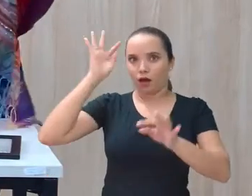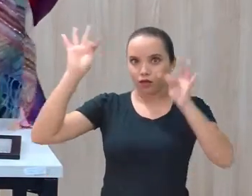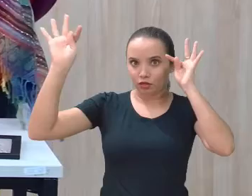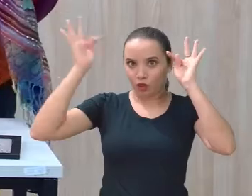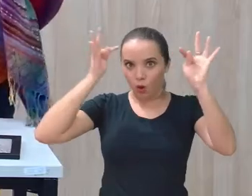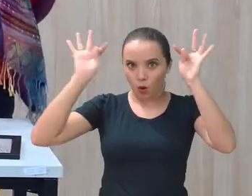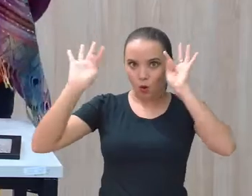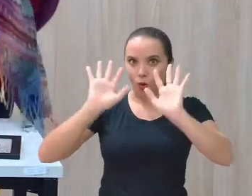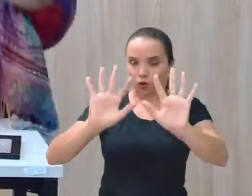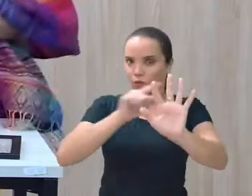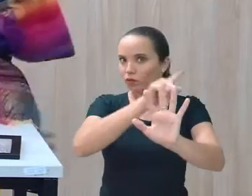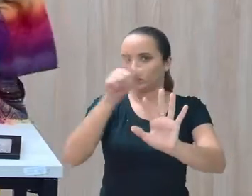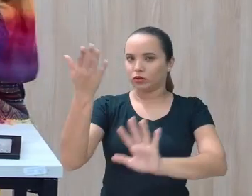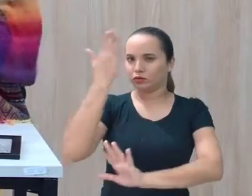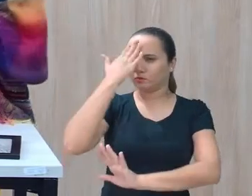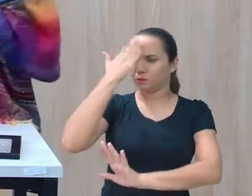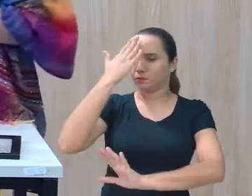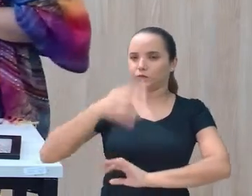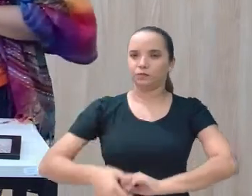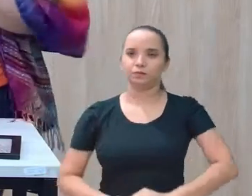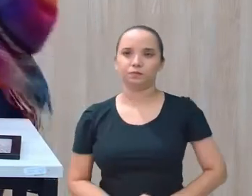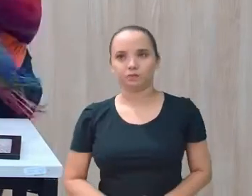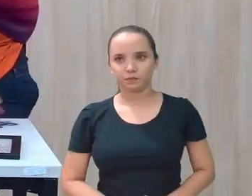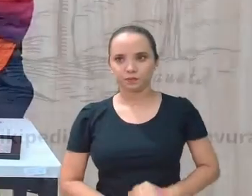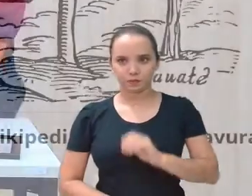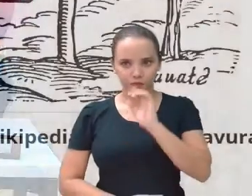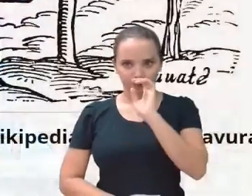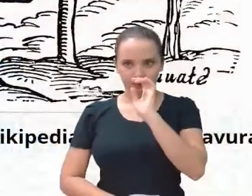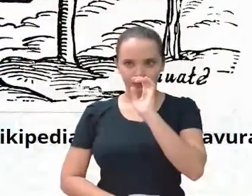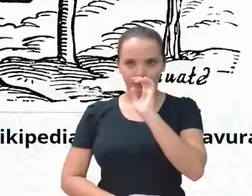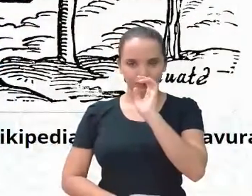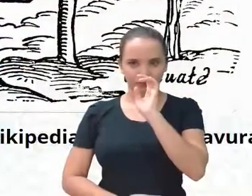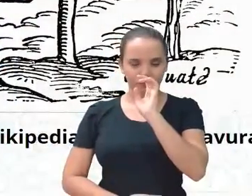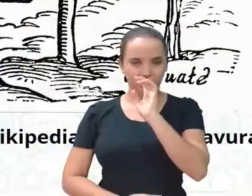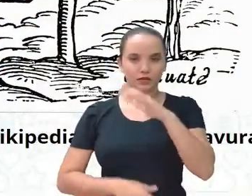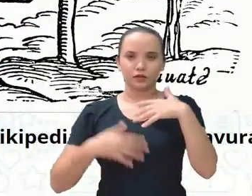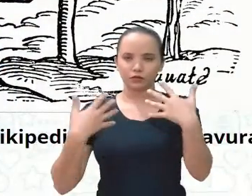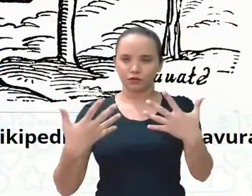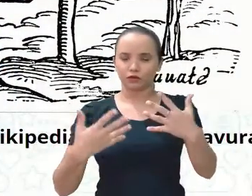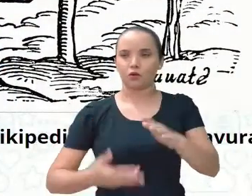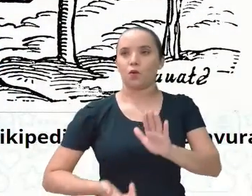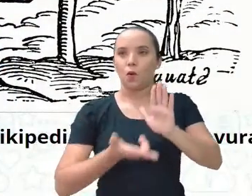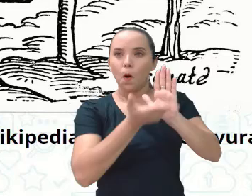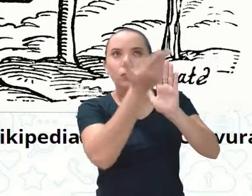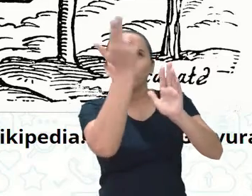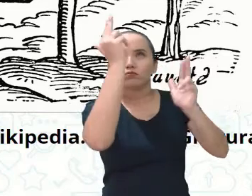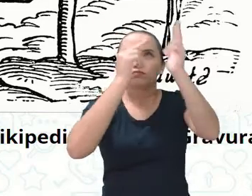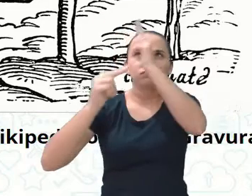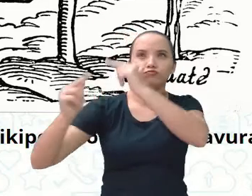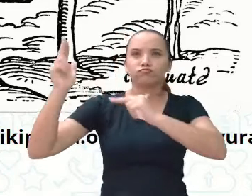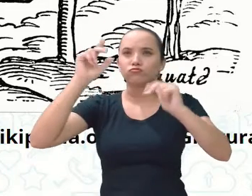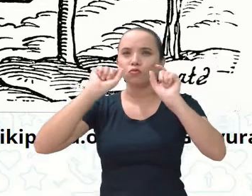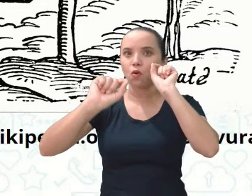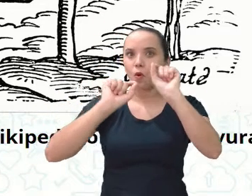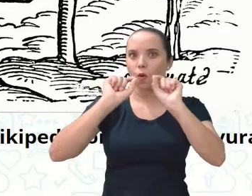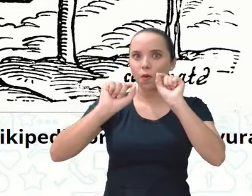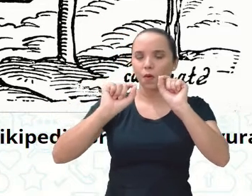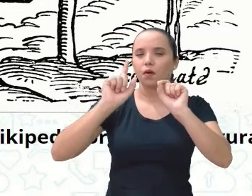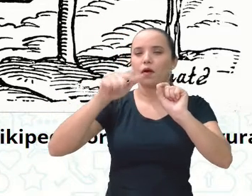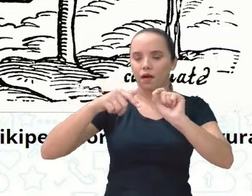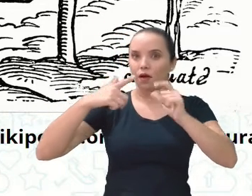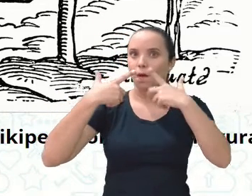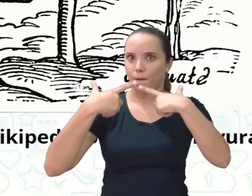entenderem palavra por palavra. Gravura nada mais é do que uma linguagem visual, uma das